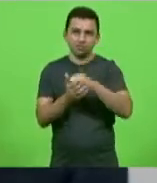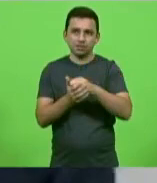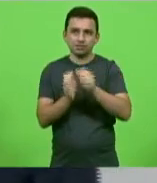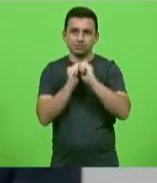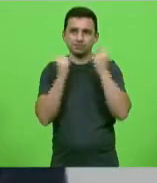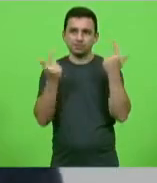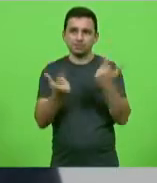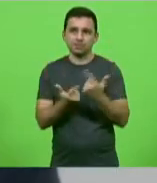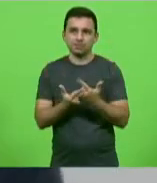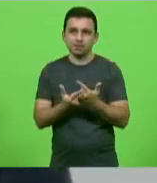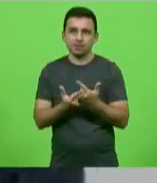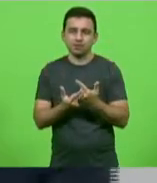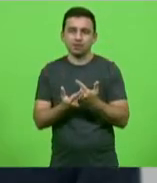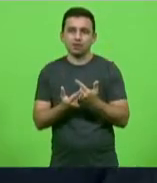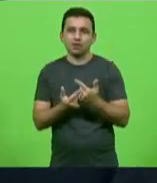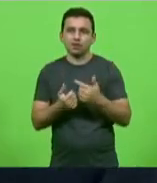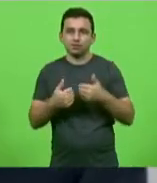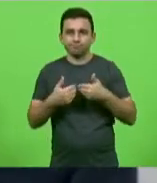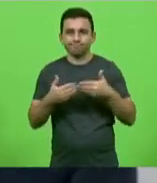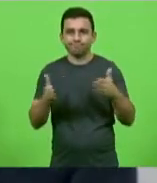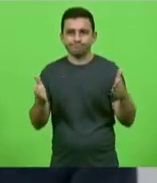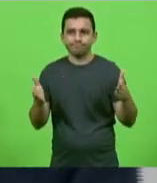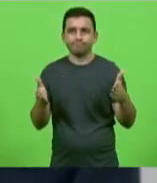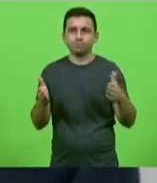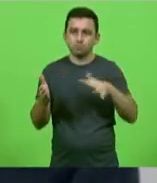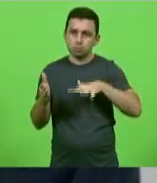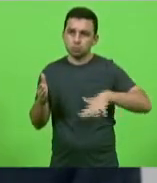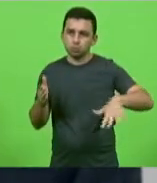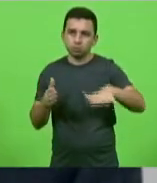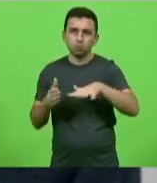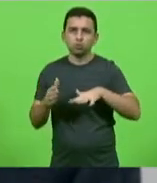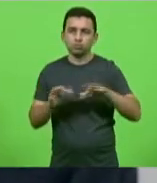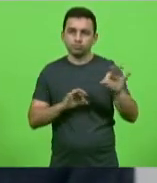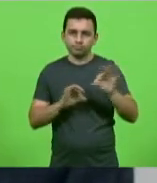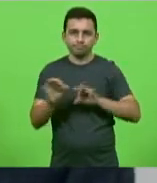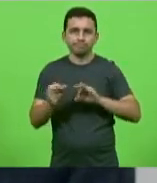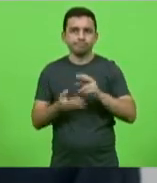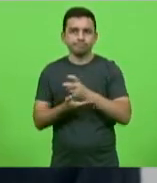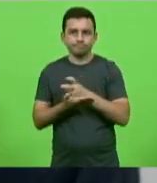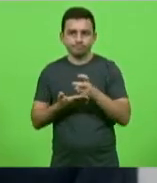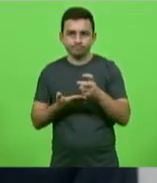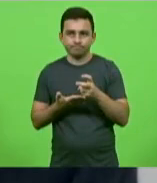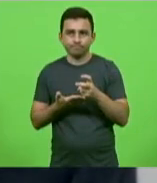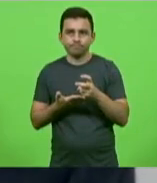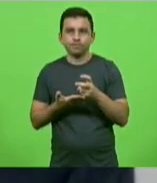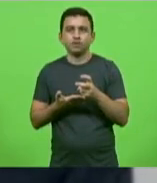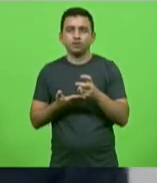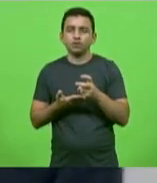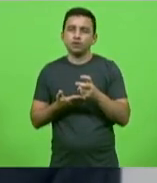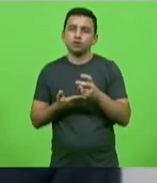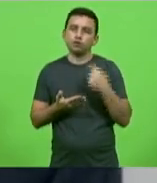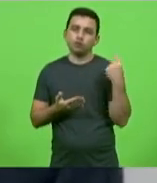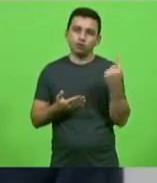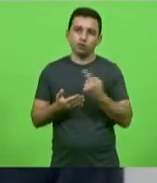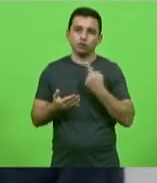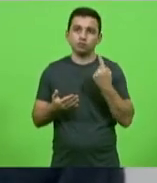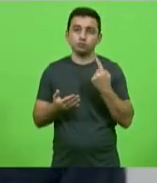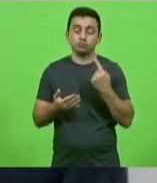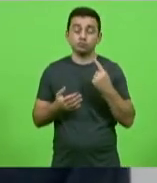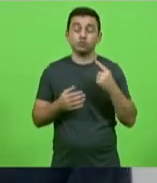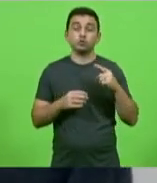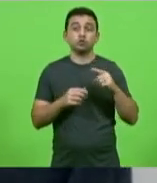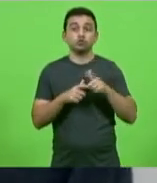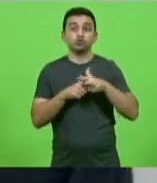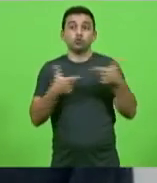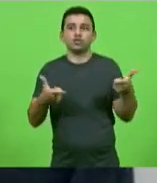da Assembleia, obviamente, abriu-se todo o procedimento de impeachment, e nós, os desembargadores, fomos